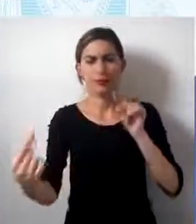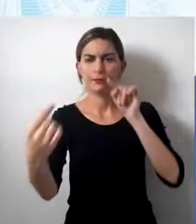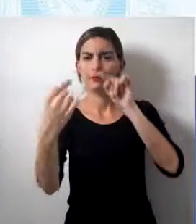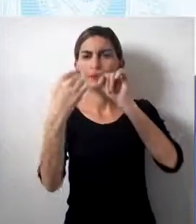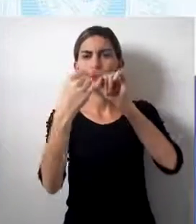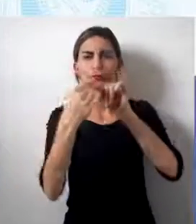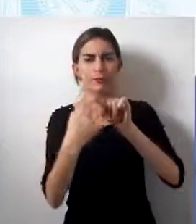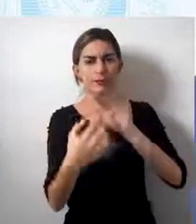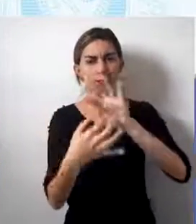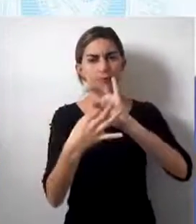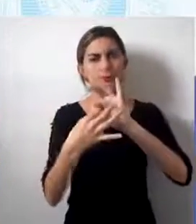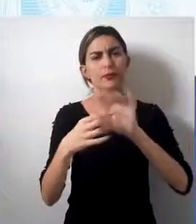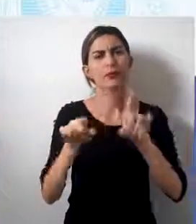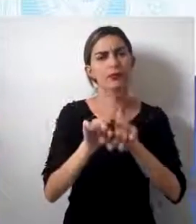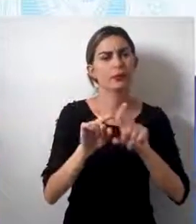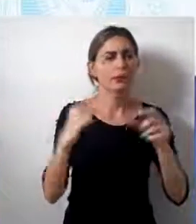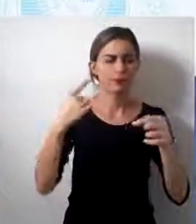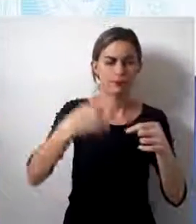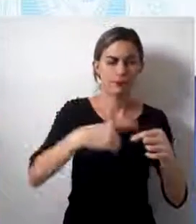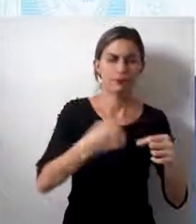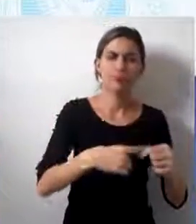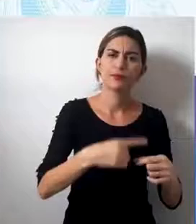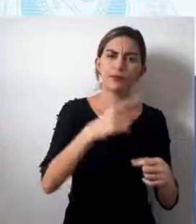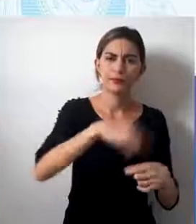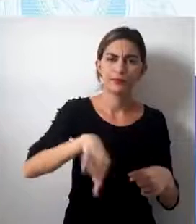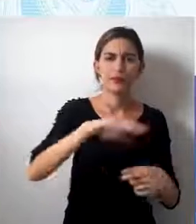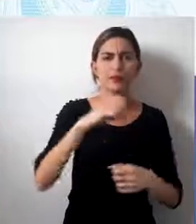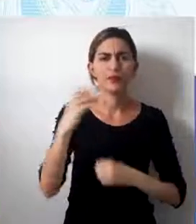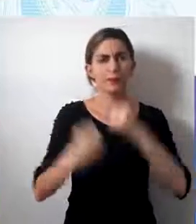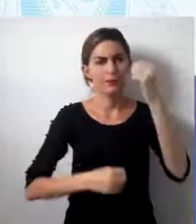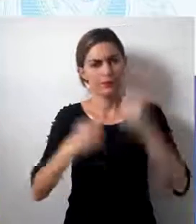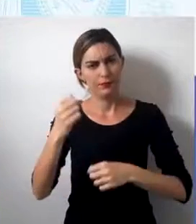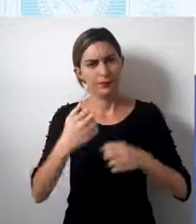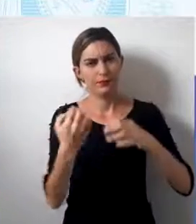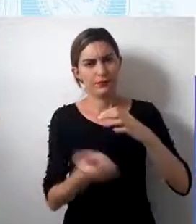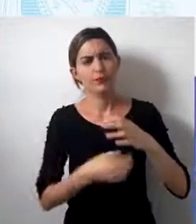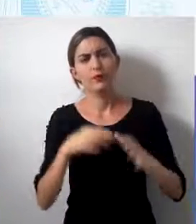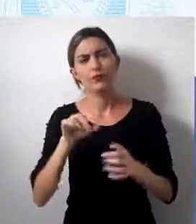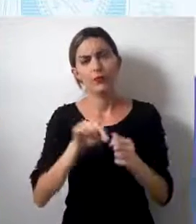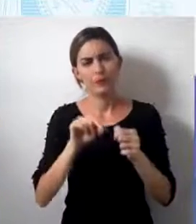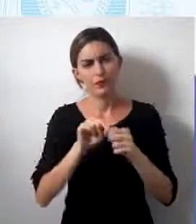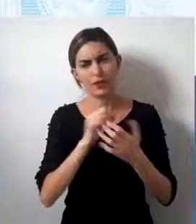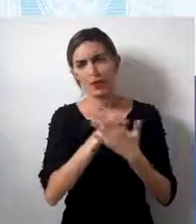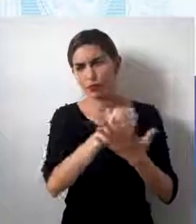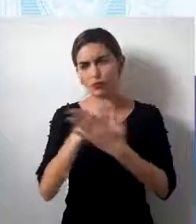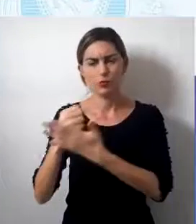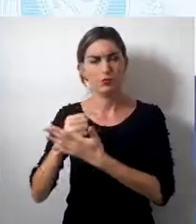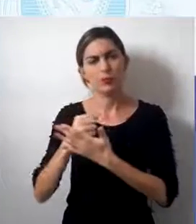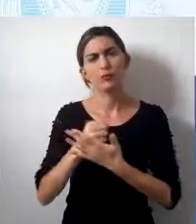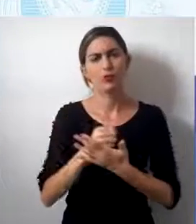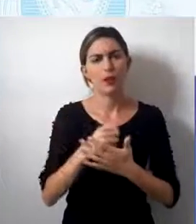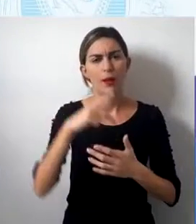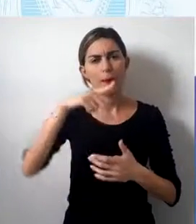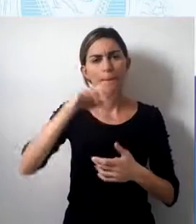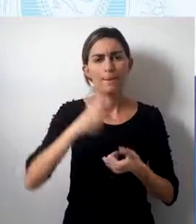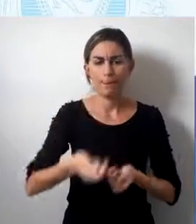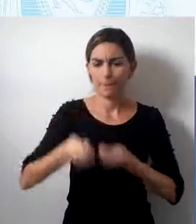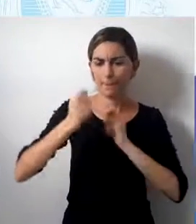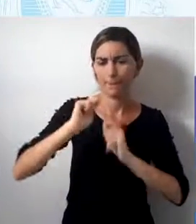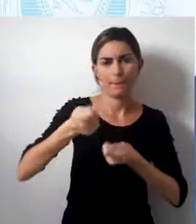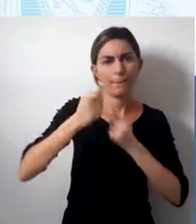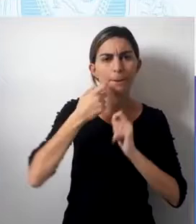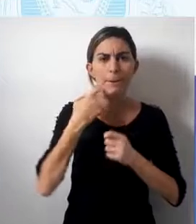de ligação com o interior, que era a produção que dava suporte ao litoral. A